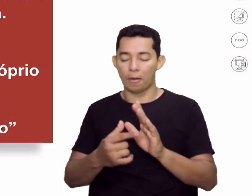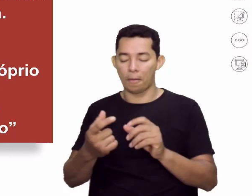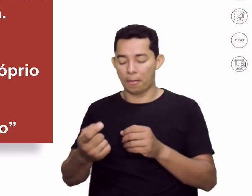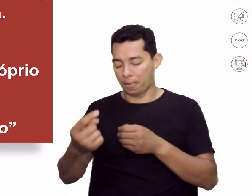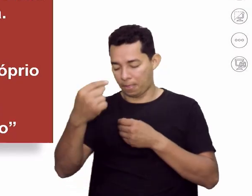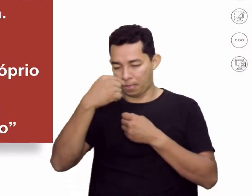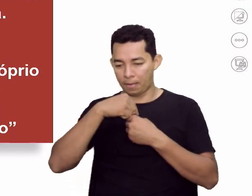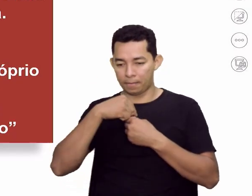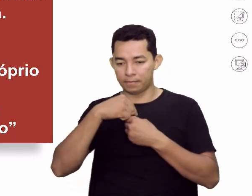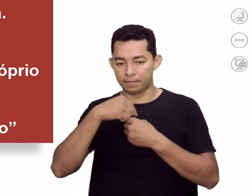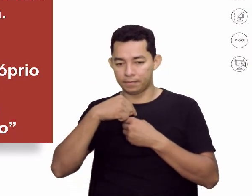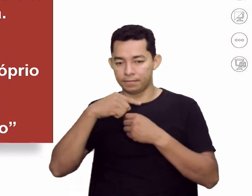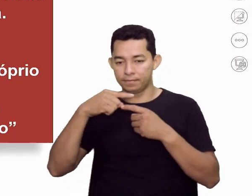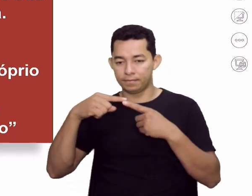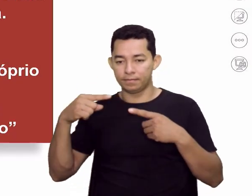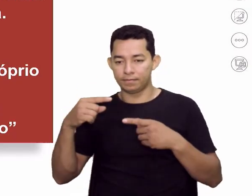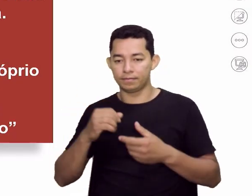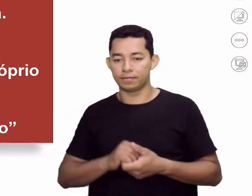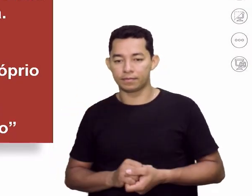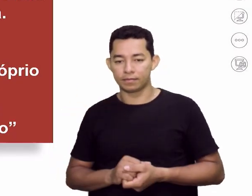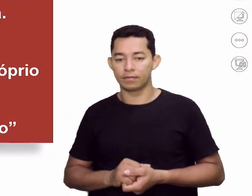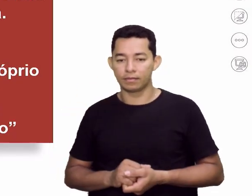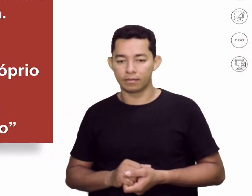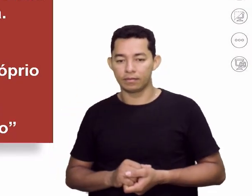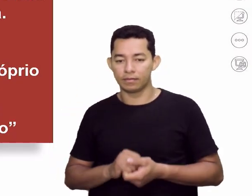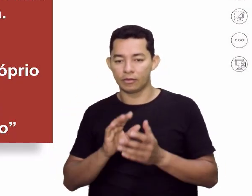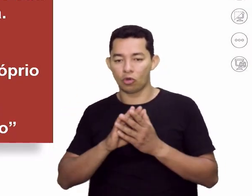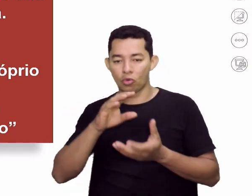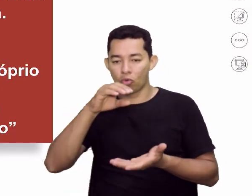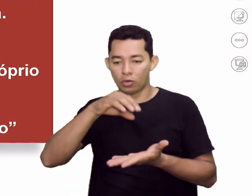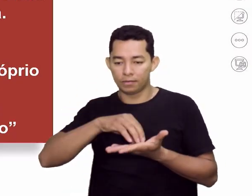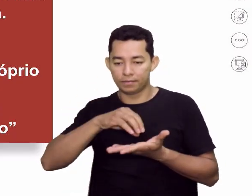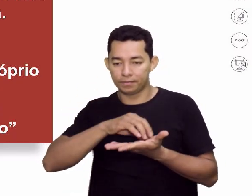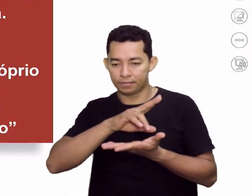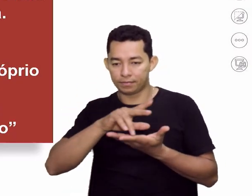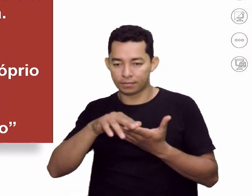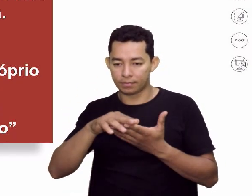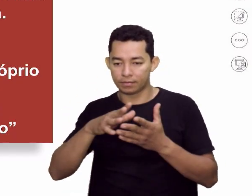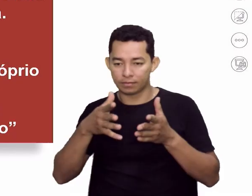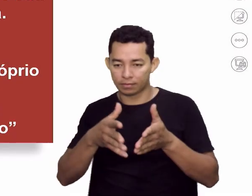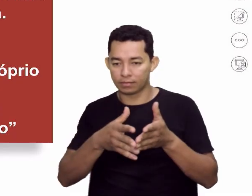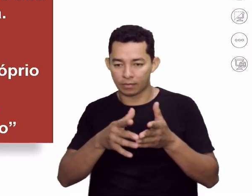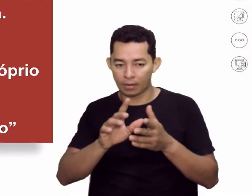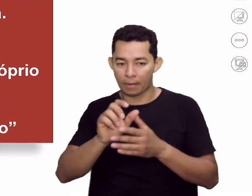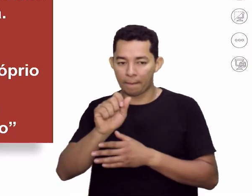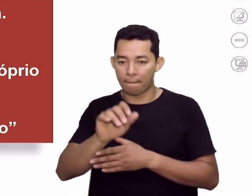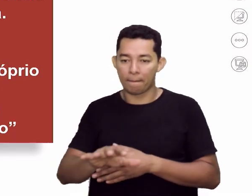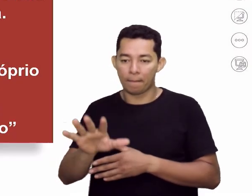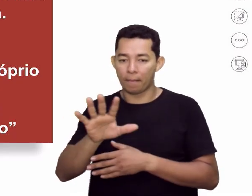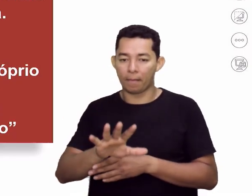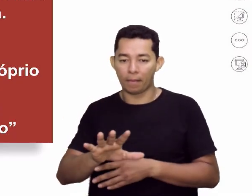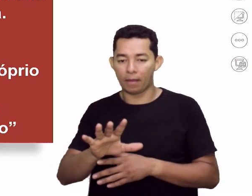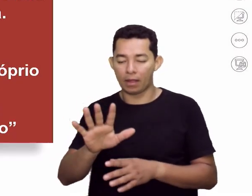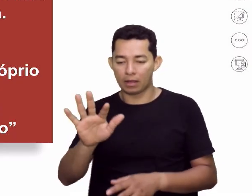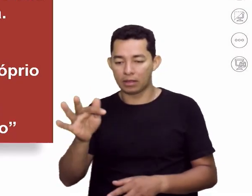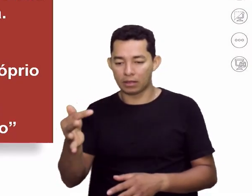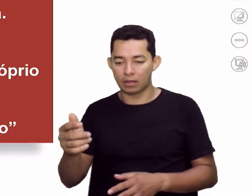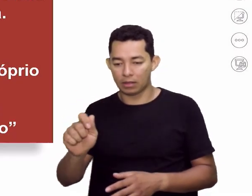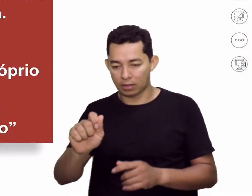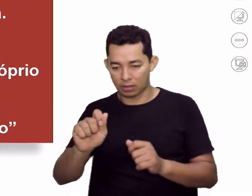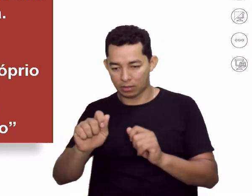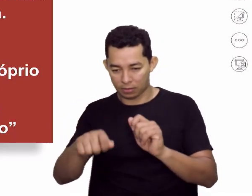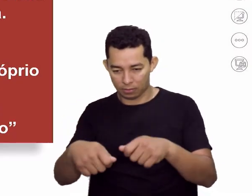núcleo das coisas em sequência livre de imagens simbólicas. Eu conheço tanto esse quadro e agora errei o nome dele. Já